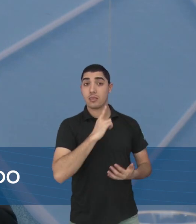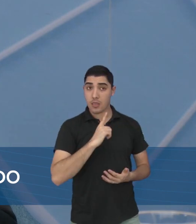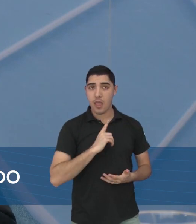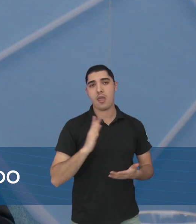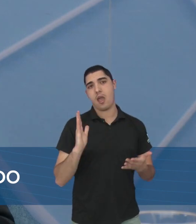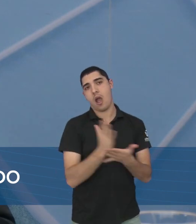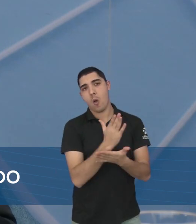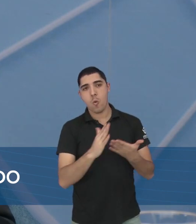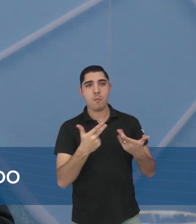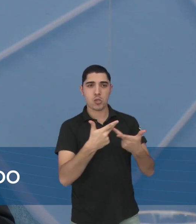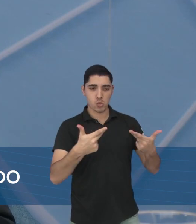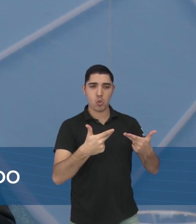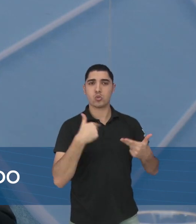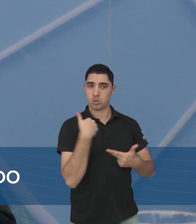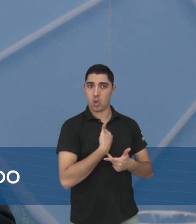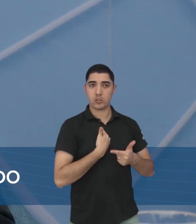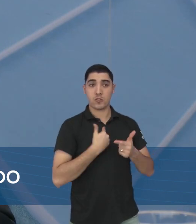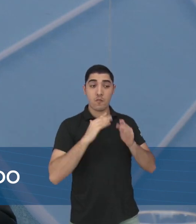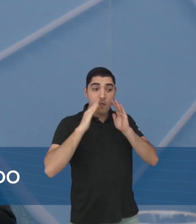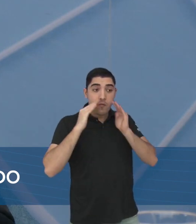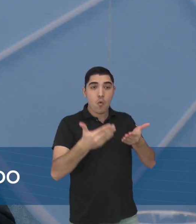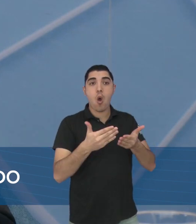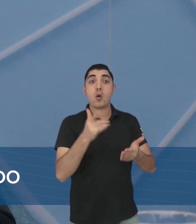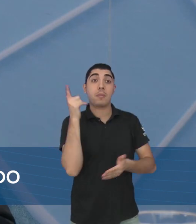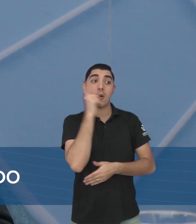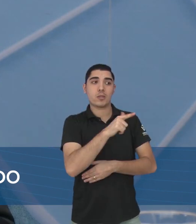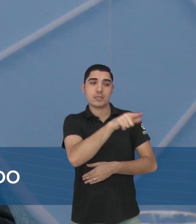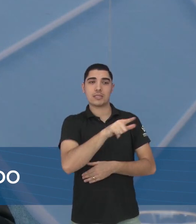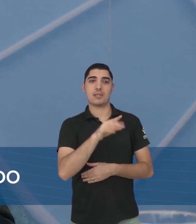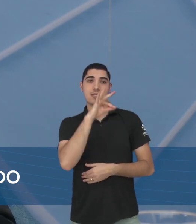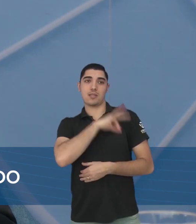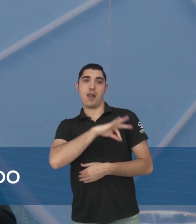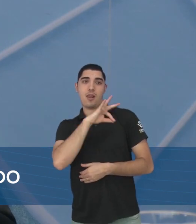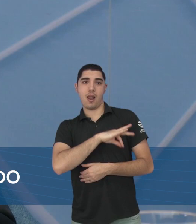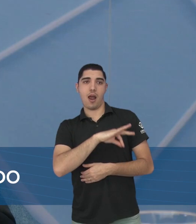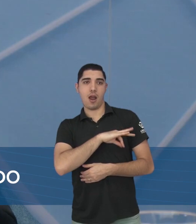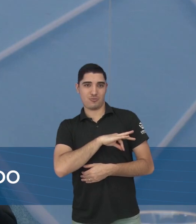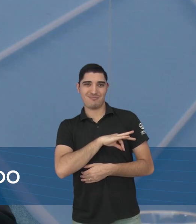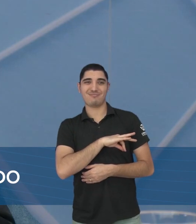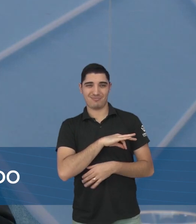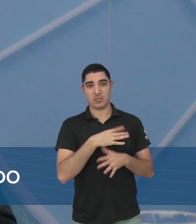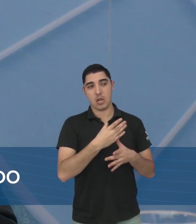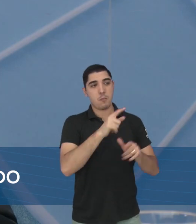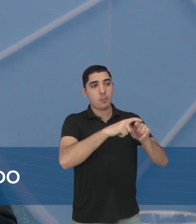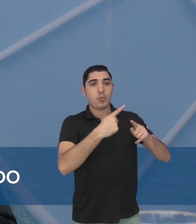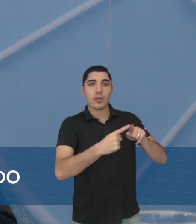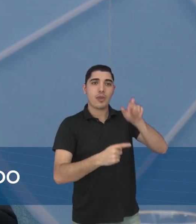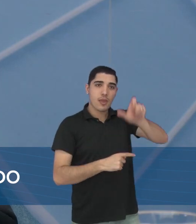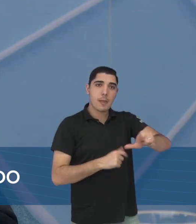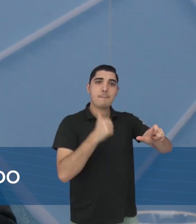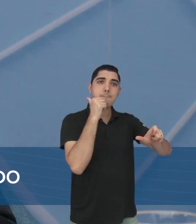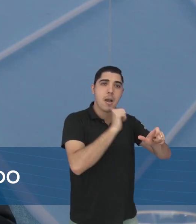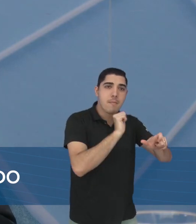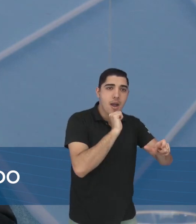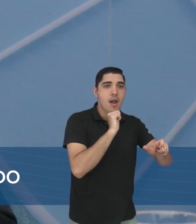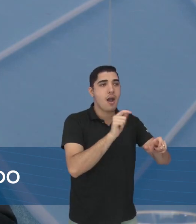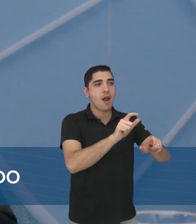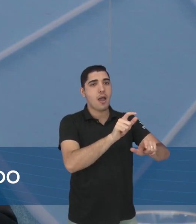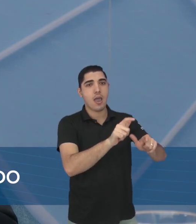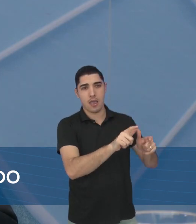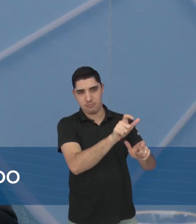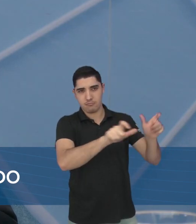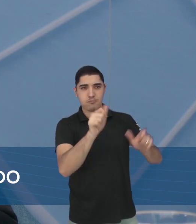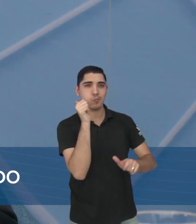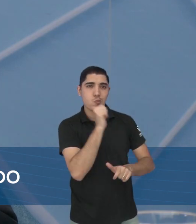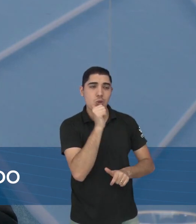Então, a gente tem algumas atividades, né, voltadas para a geração de renda, na verdade, dessas mães, dessas mulheres, né? Para que elas possam realmente,